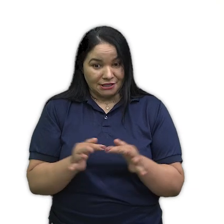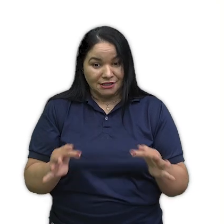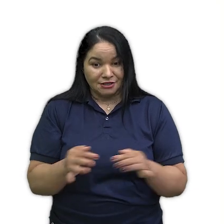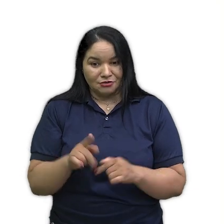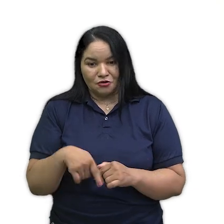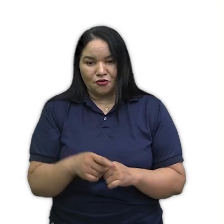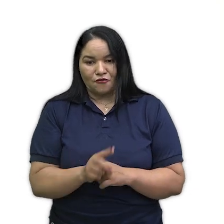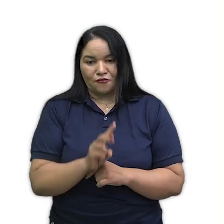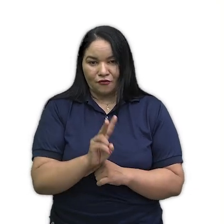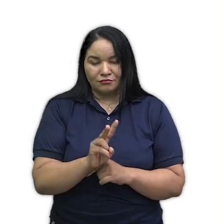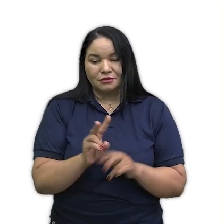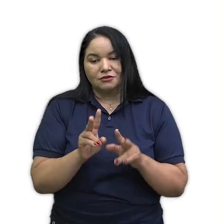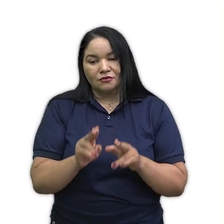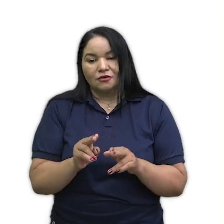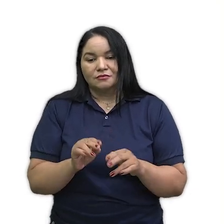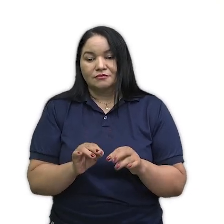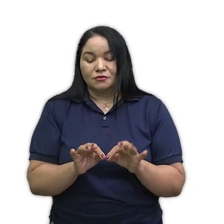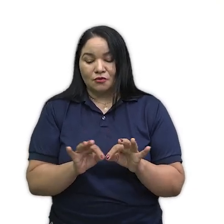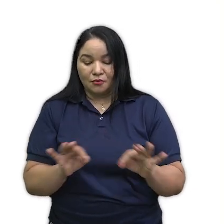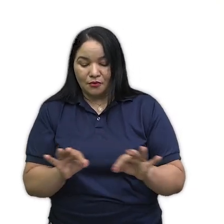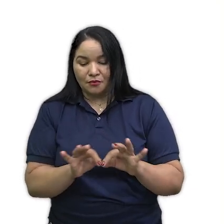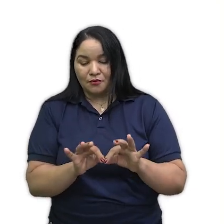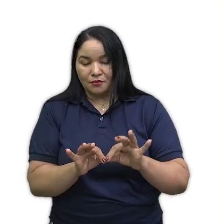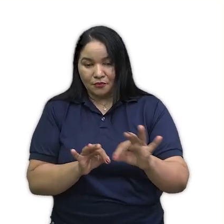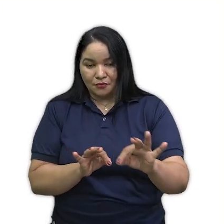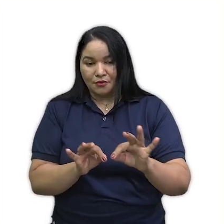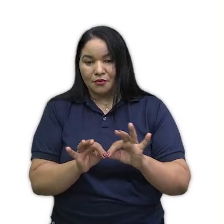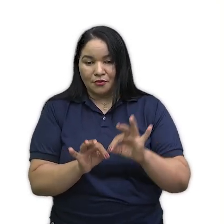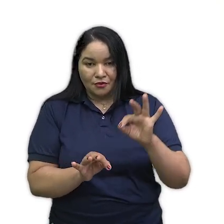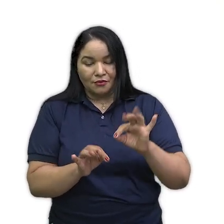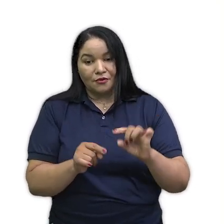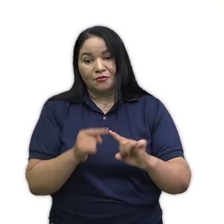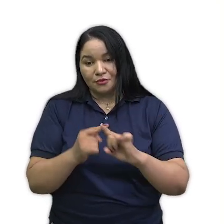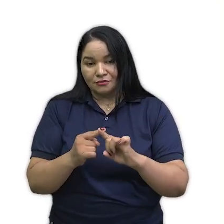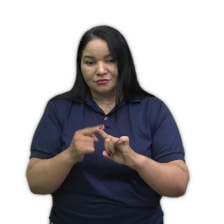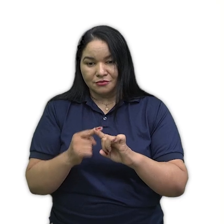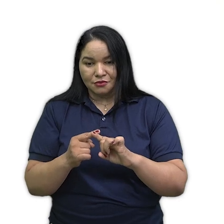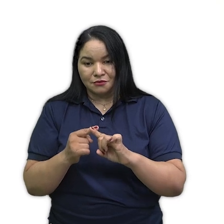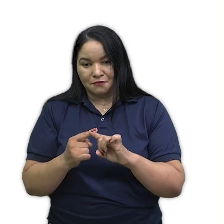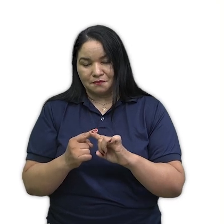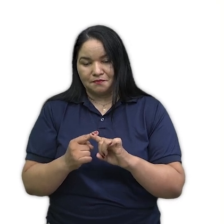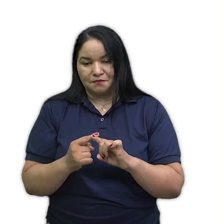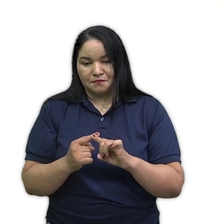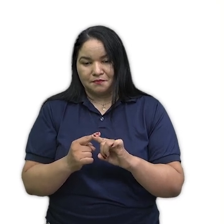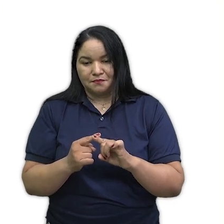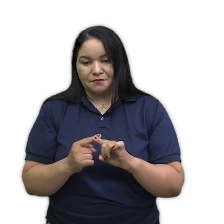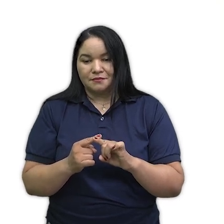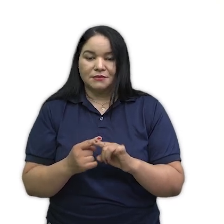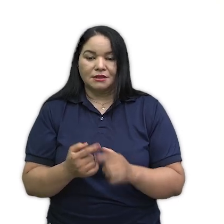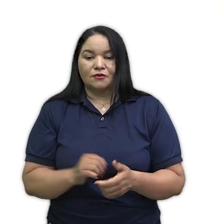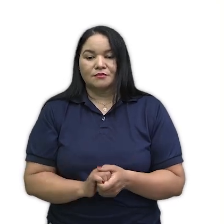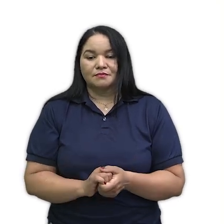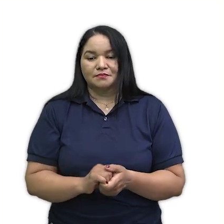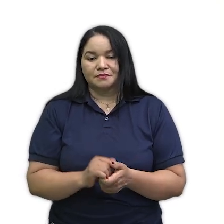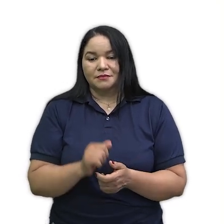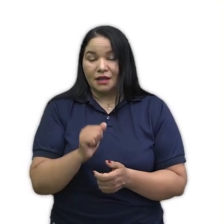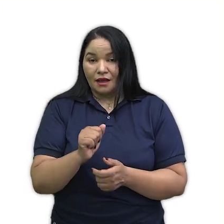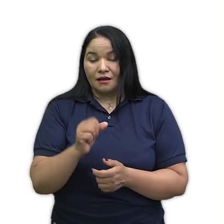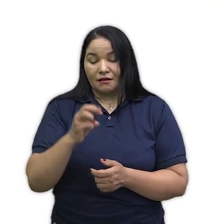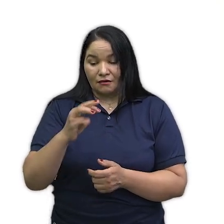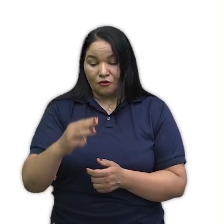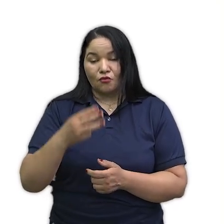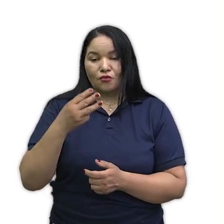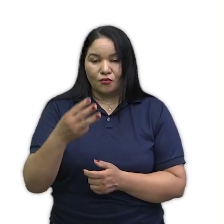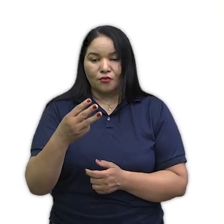igual comprimento vezes largura vezes altura, mas todas as medidas são iguais, ou seja, vai ser a aresta ao